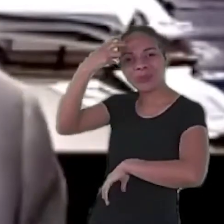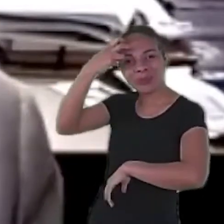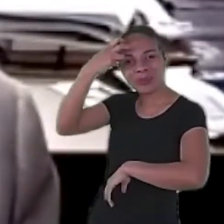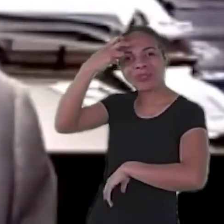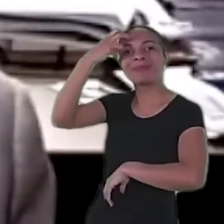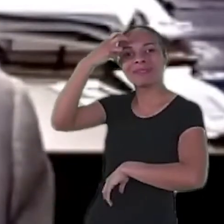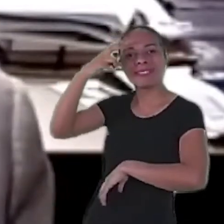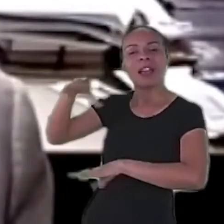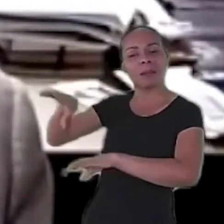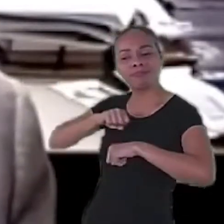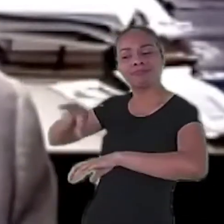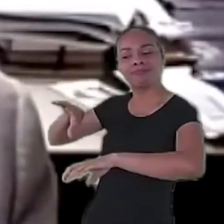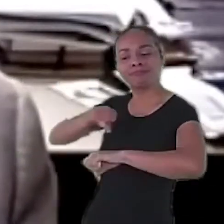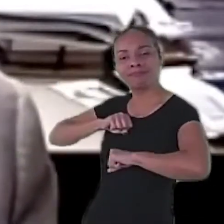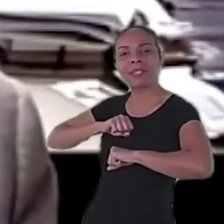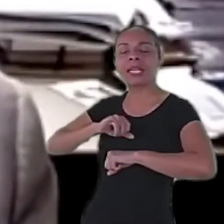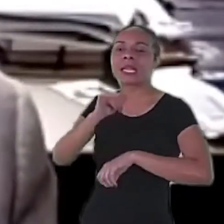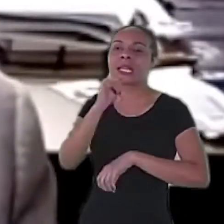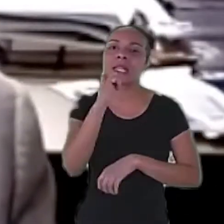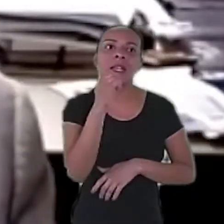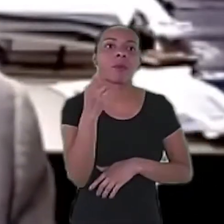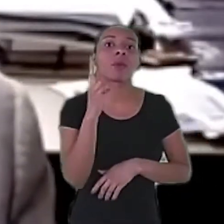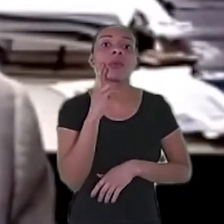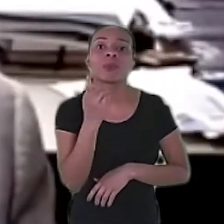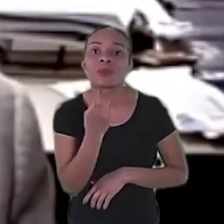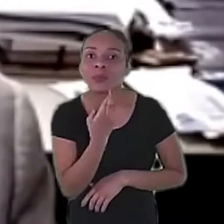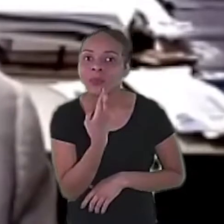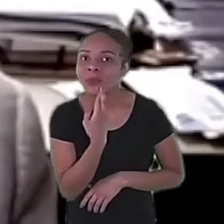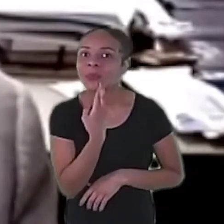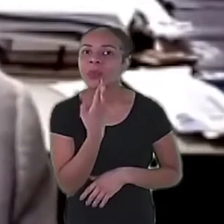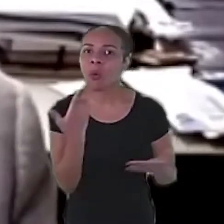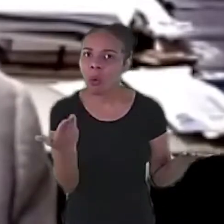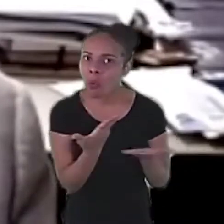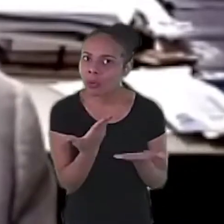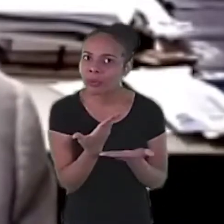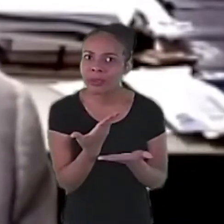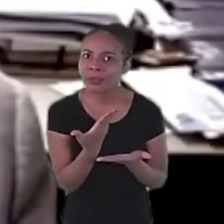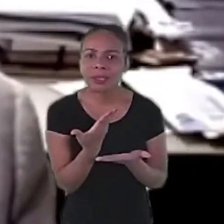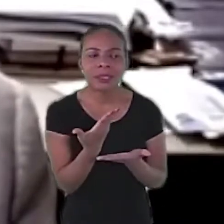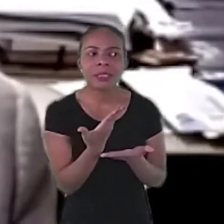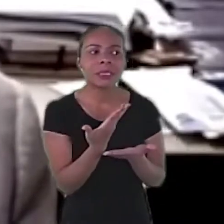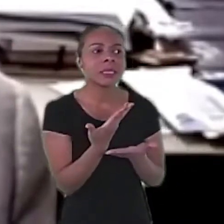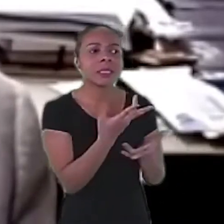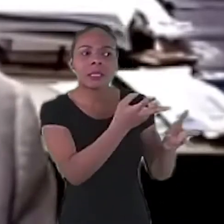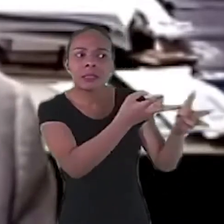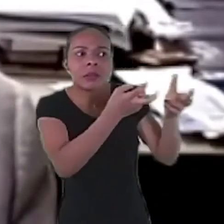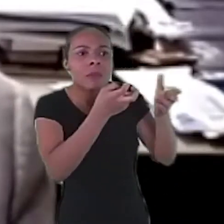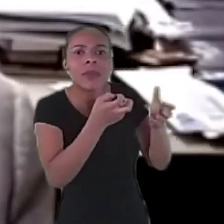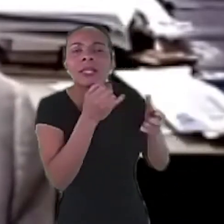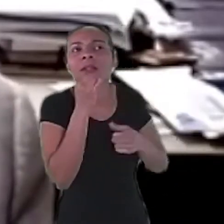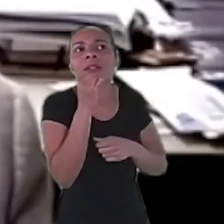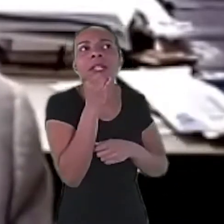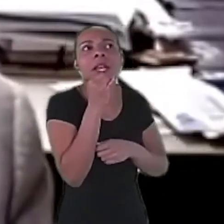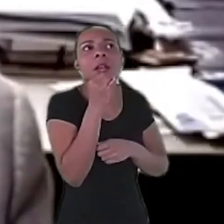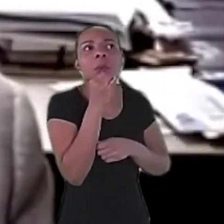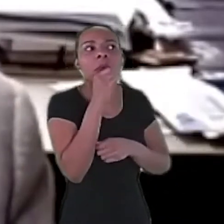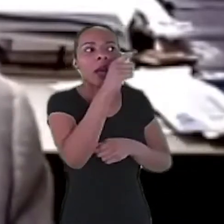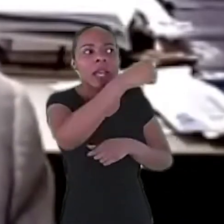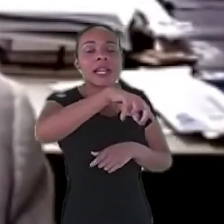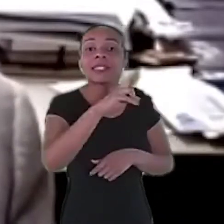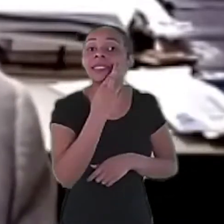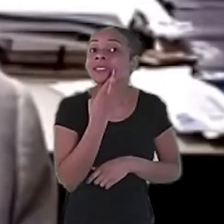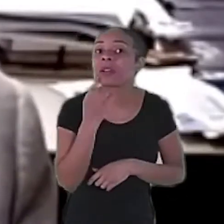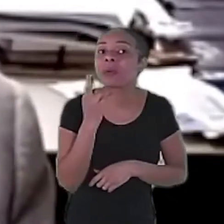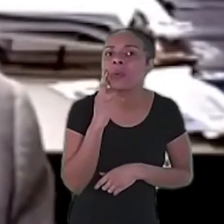extraordinária. Os restaurantes, você hoje não encontra mais eles matando o animal na porta do restaurante para fazer